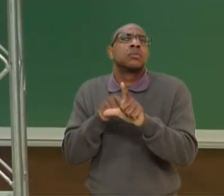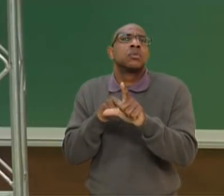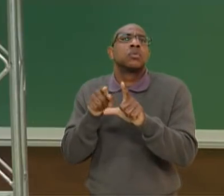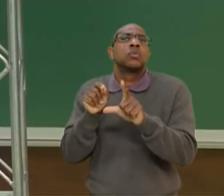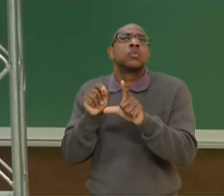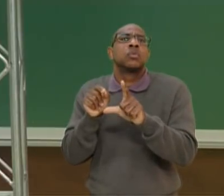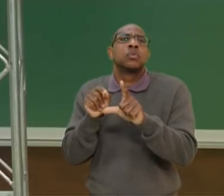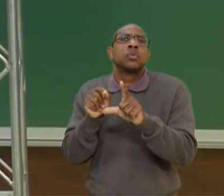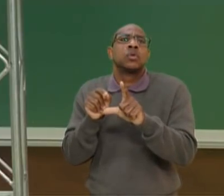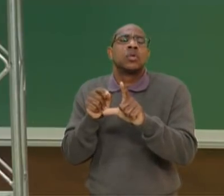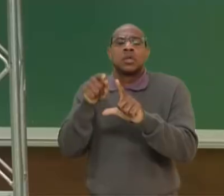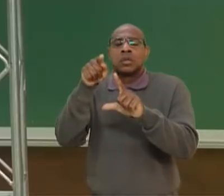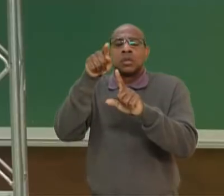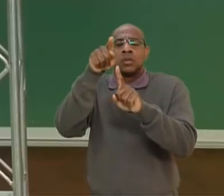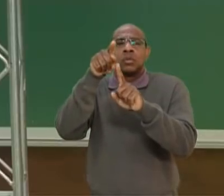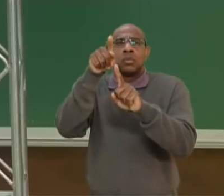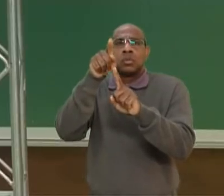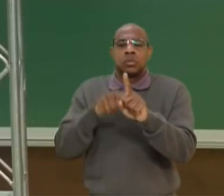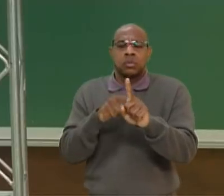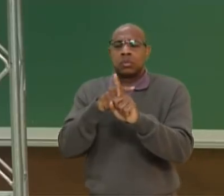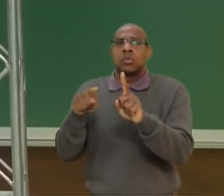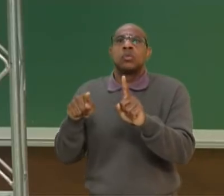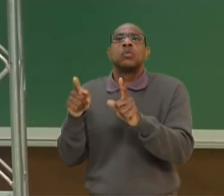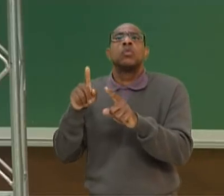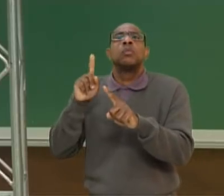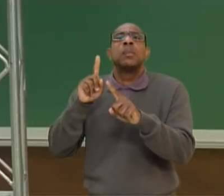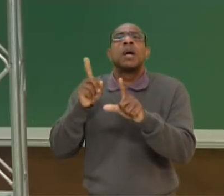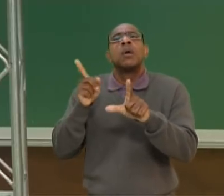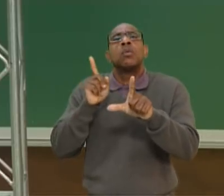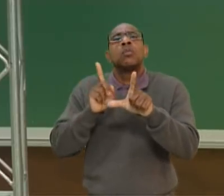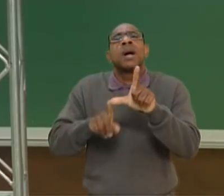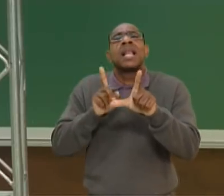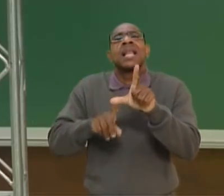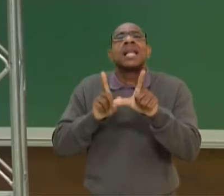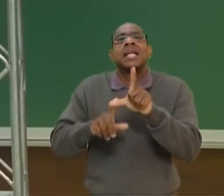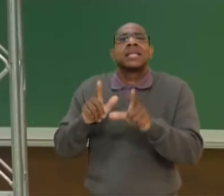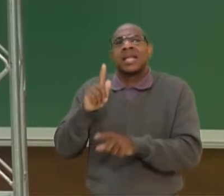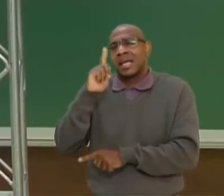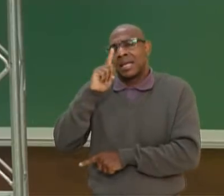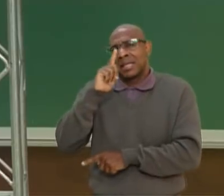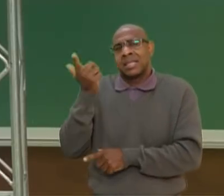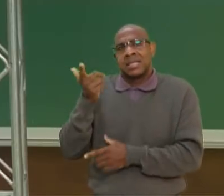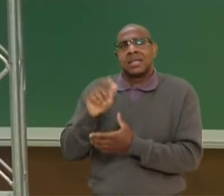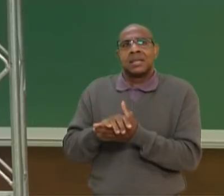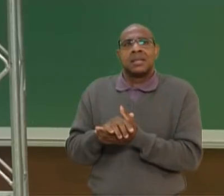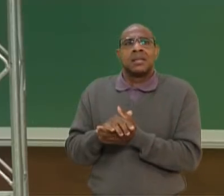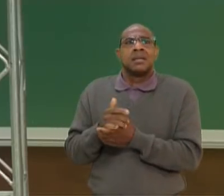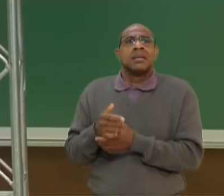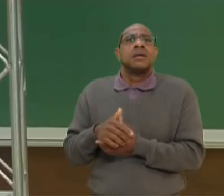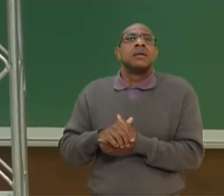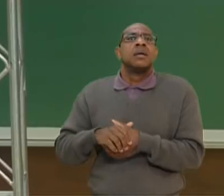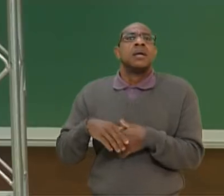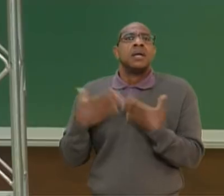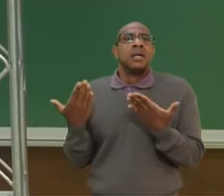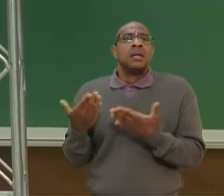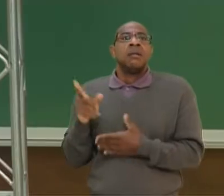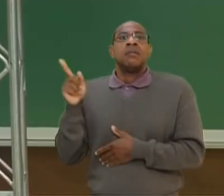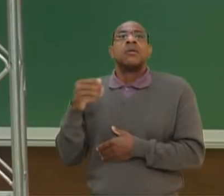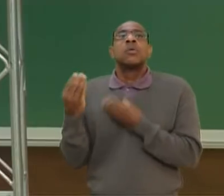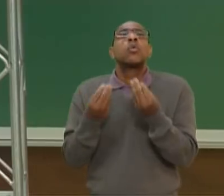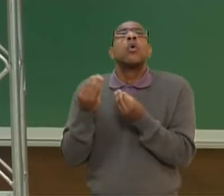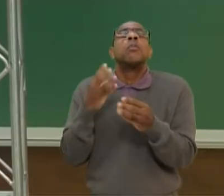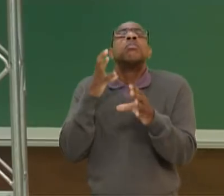usa o ângulo, uma letra grega do alfabeto grego, né? E hoje a gente vai usar o θ. Então, como é que a gente